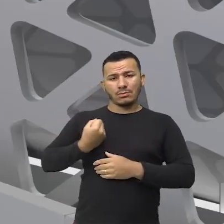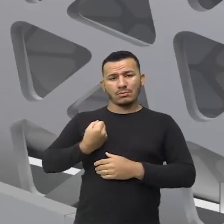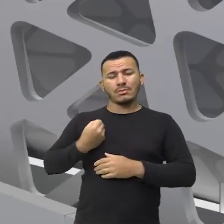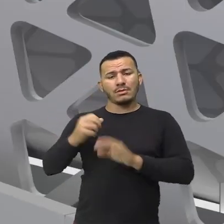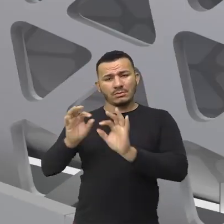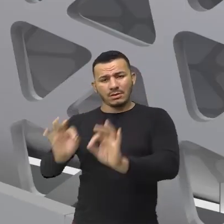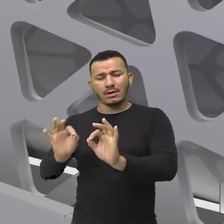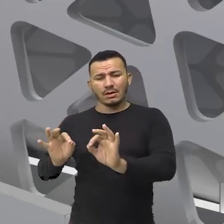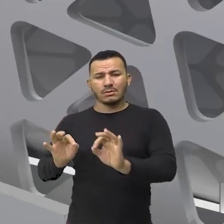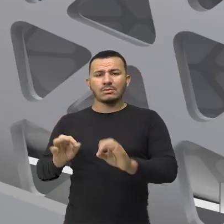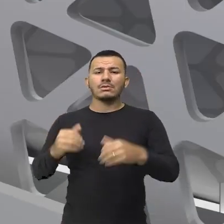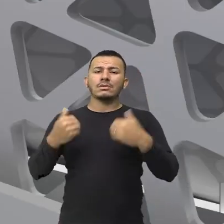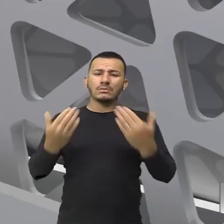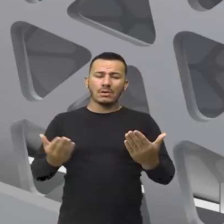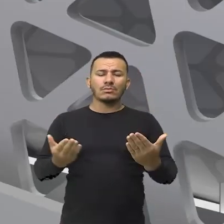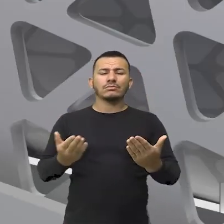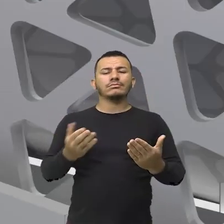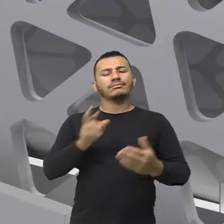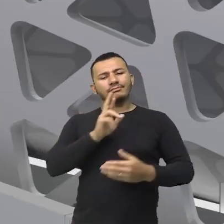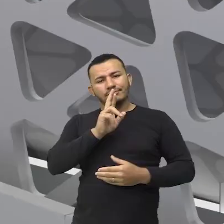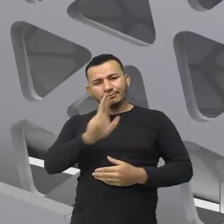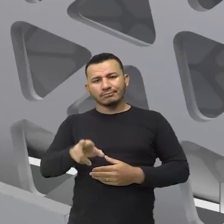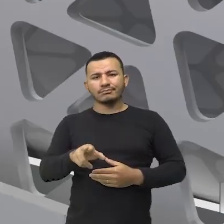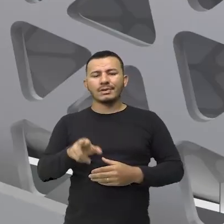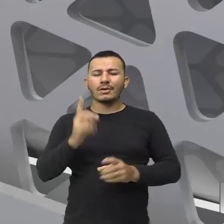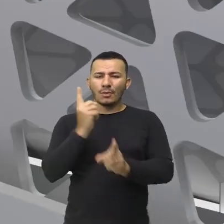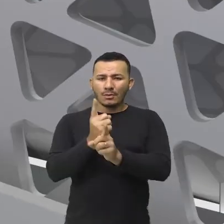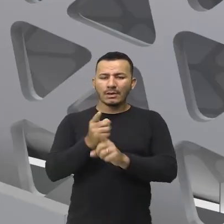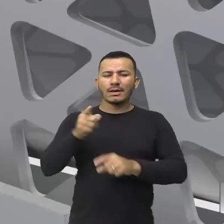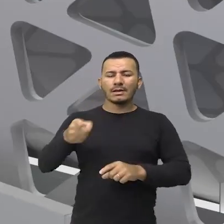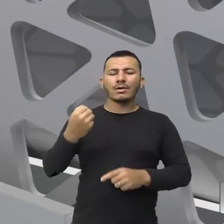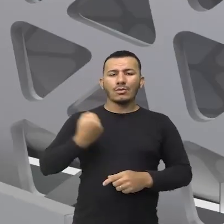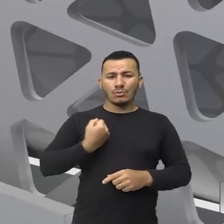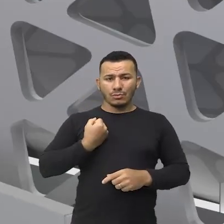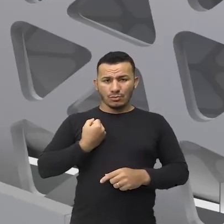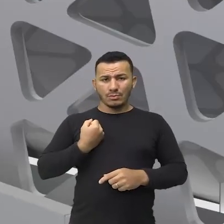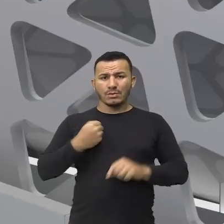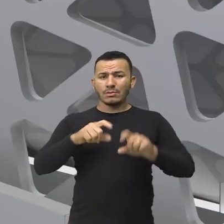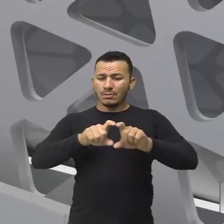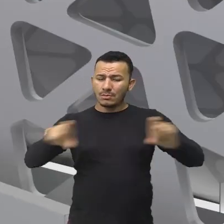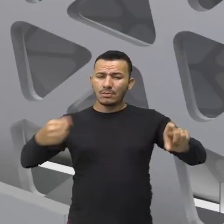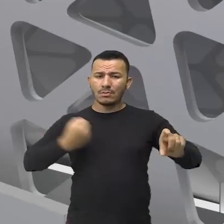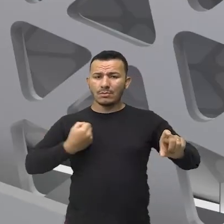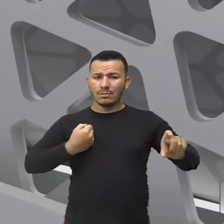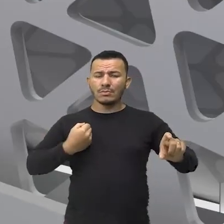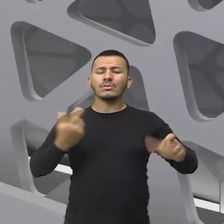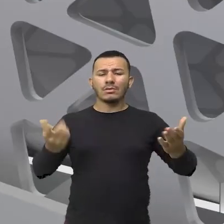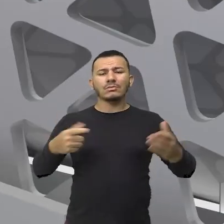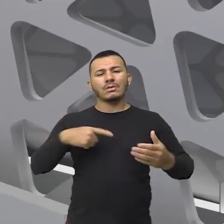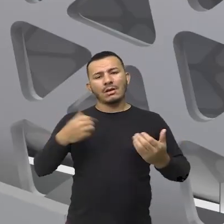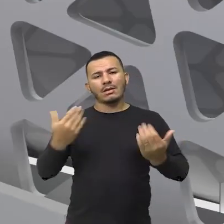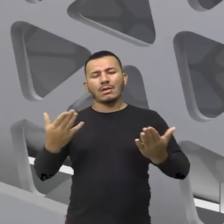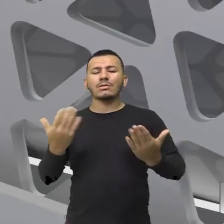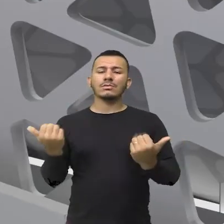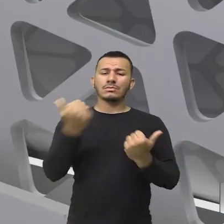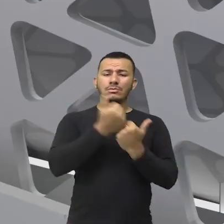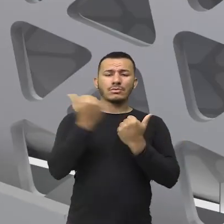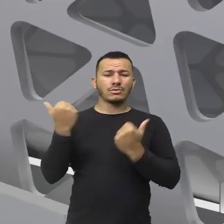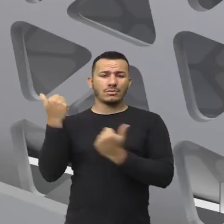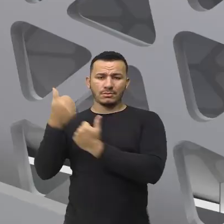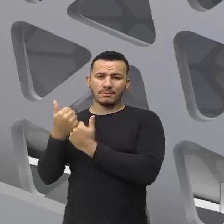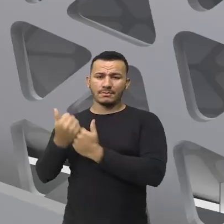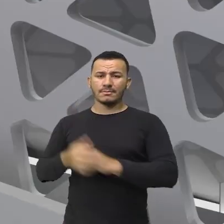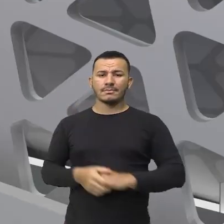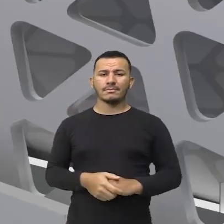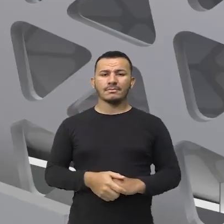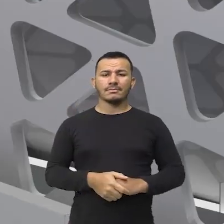dessa expressão, como a questão quer que a gente determine exatamente o valor numérico, né? Então a gente vai substituir esses valores,